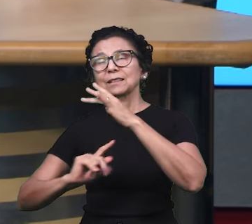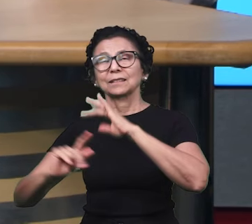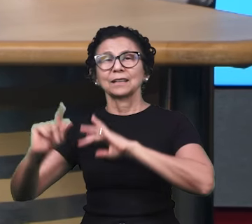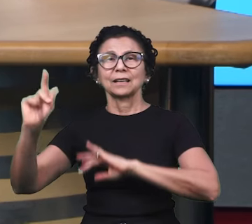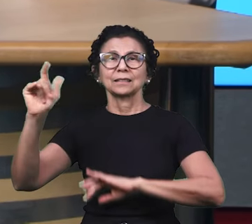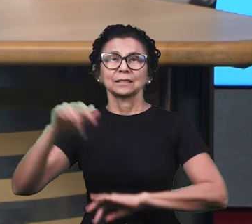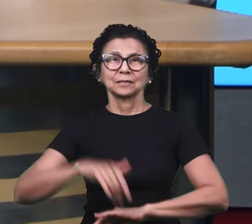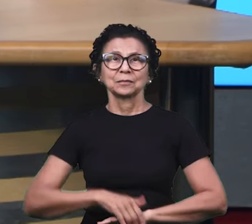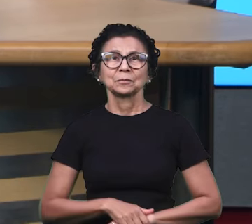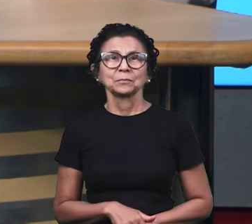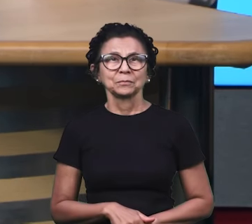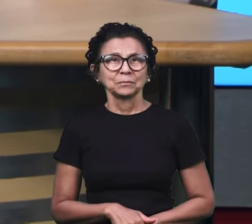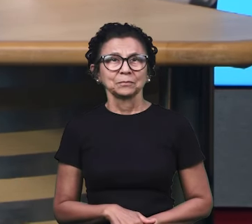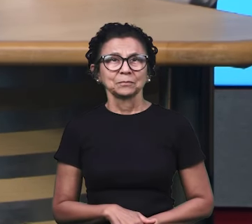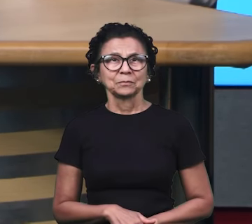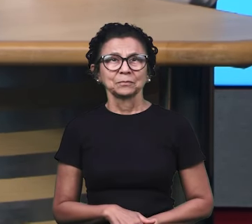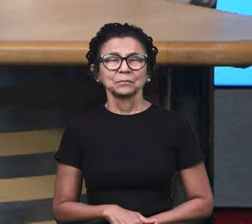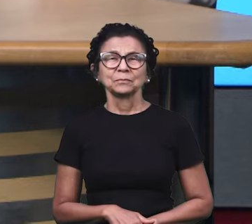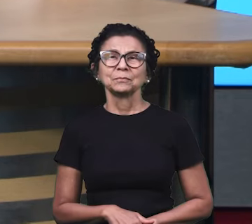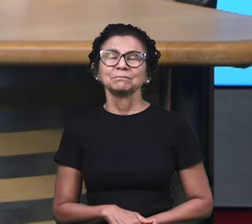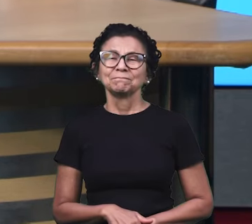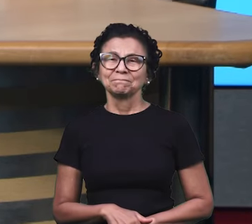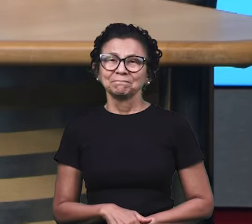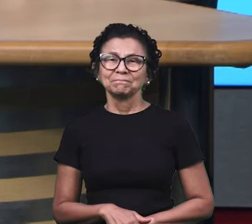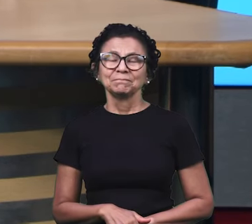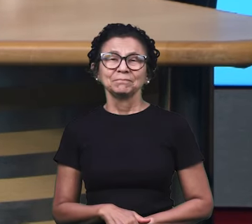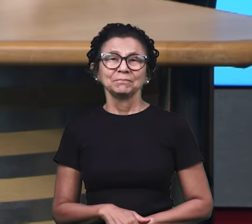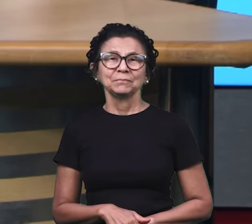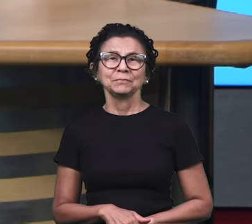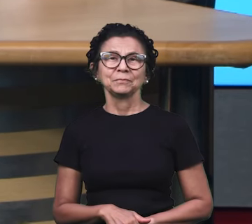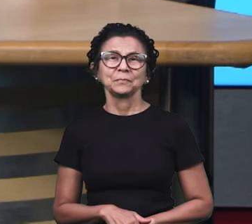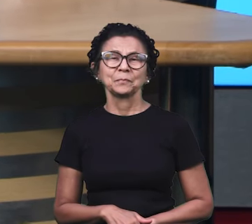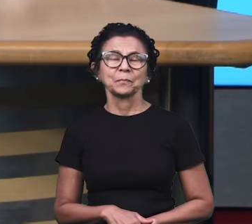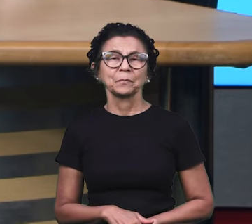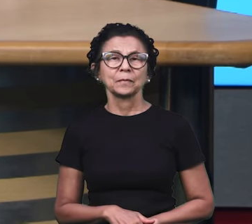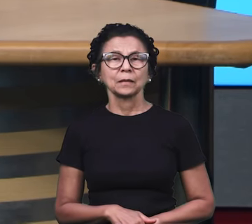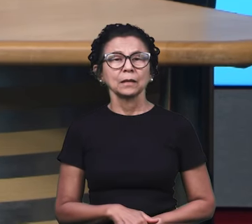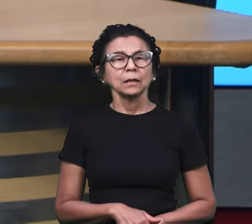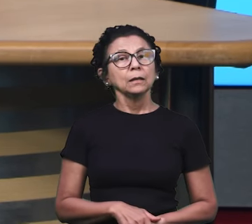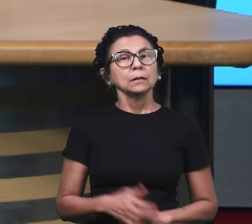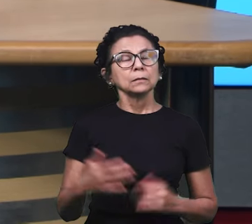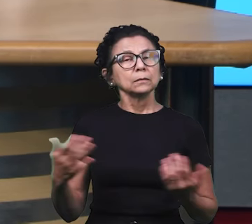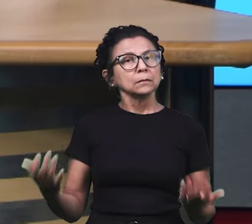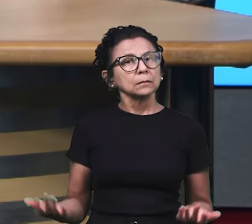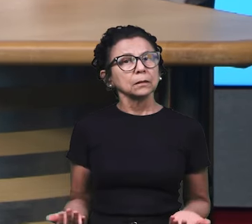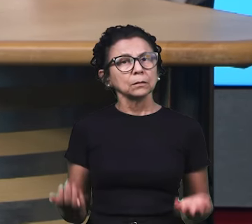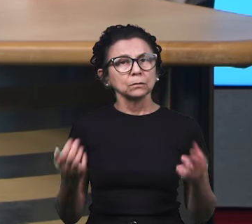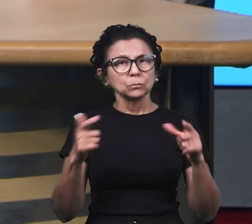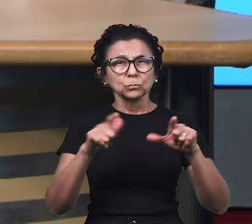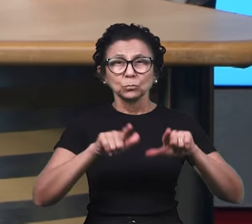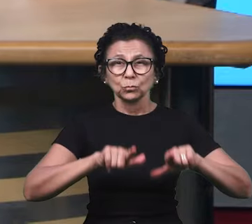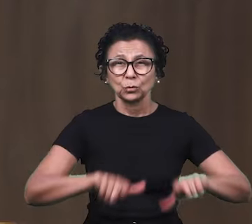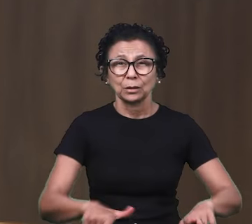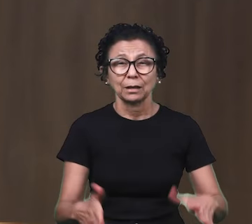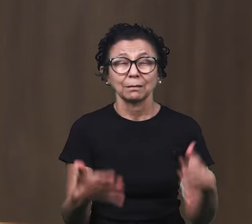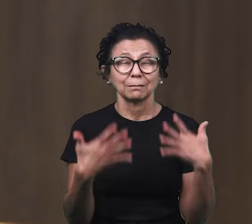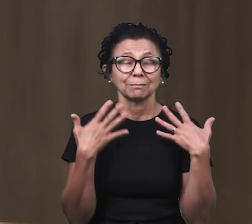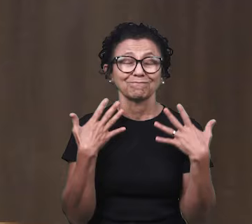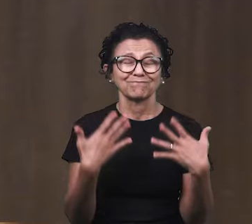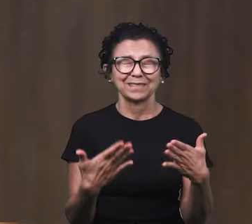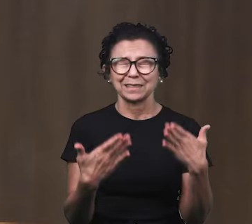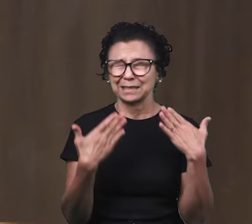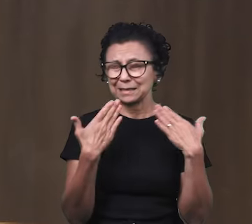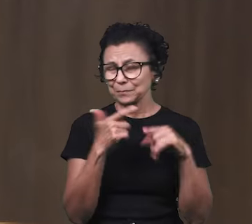Eles iam comemorar ainda. Eles vão comemorar ainda. Exatamente. Então, no deserto, no meio de tantas dificuldades, não